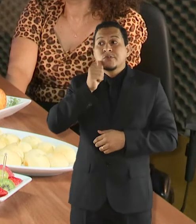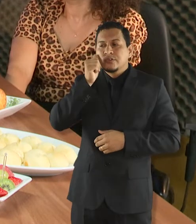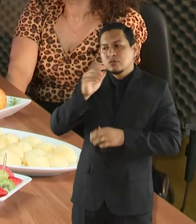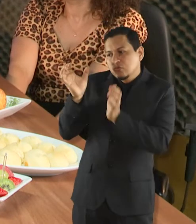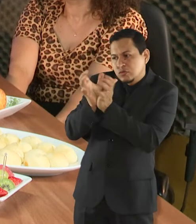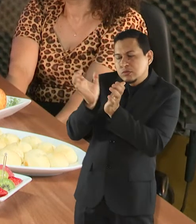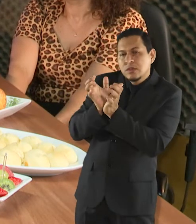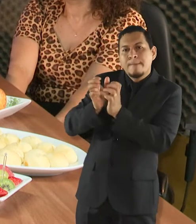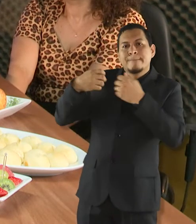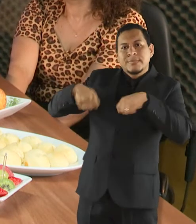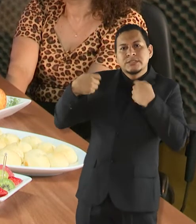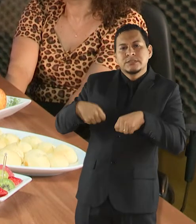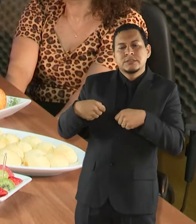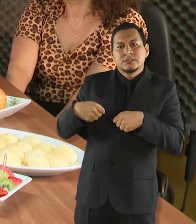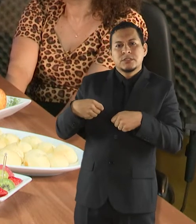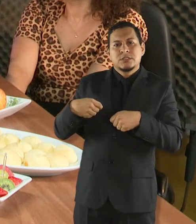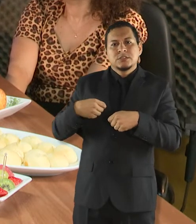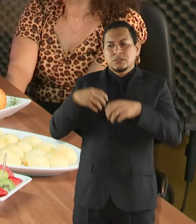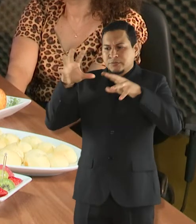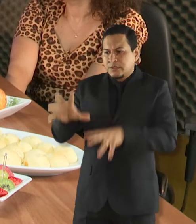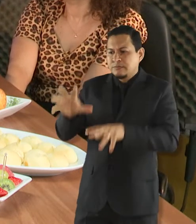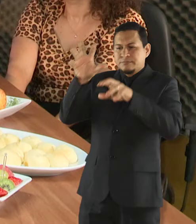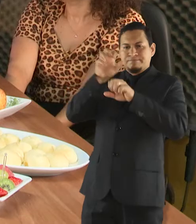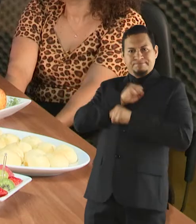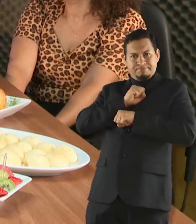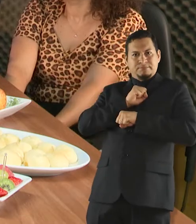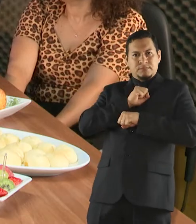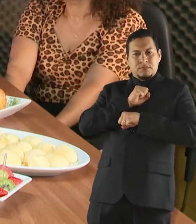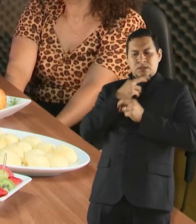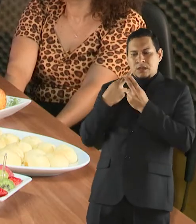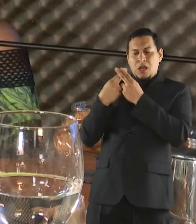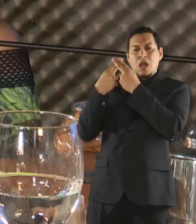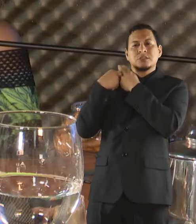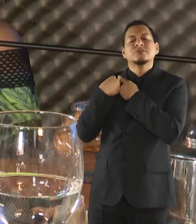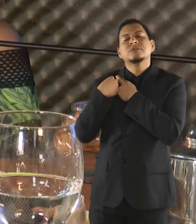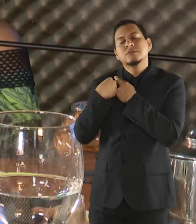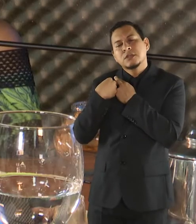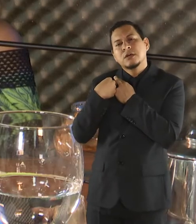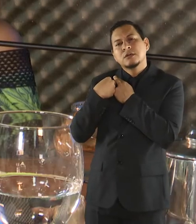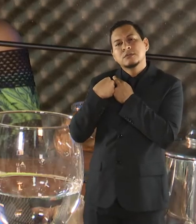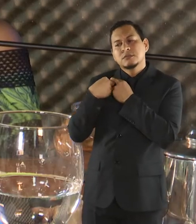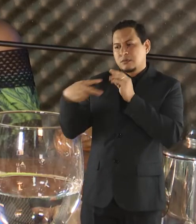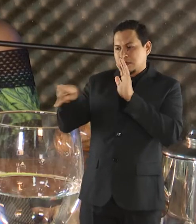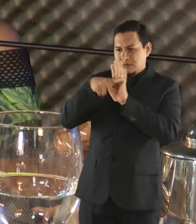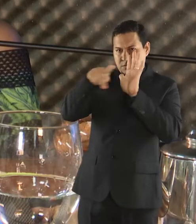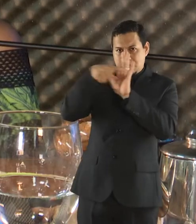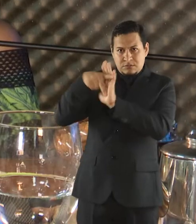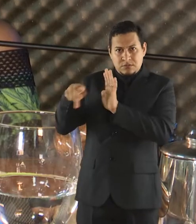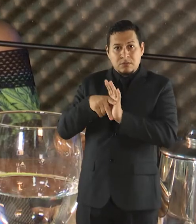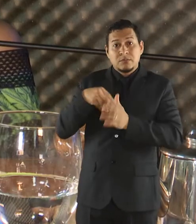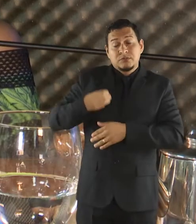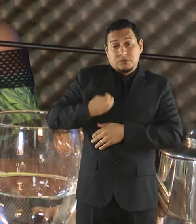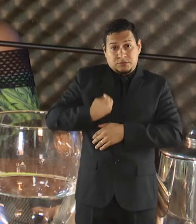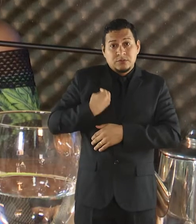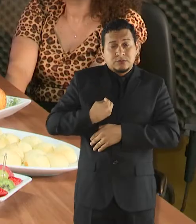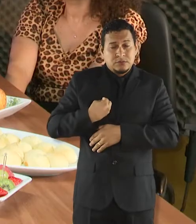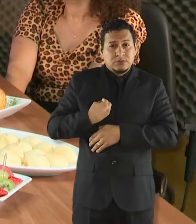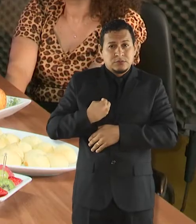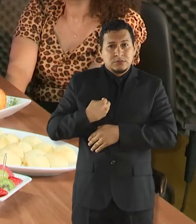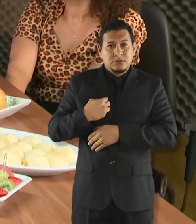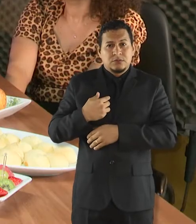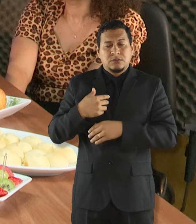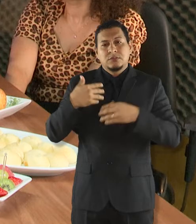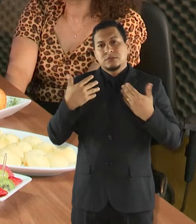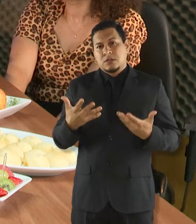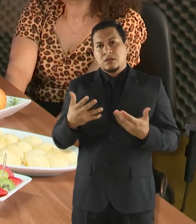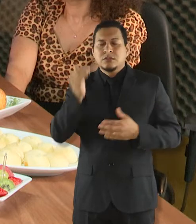precisam tomar para si a responsabilidade, né, da própria vida, né? Nossa.